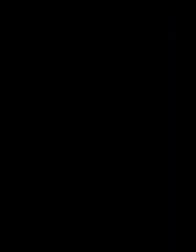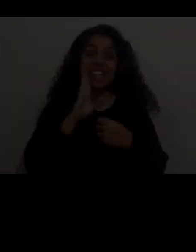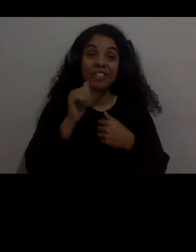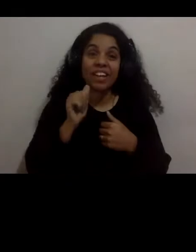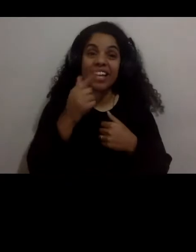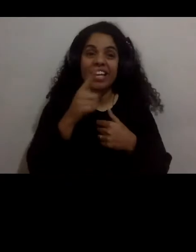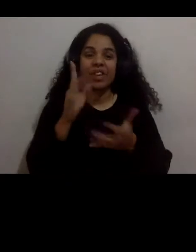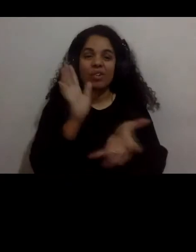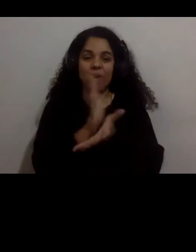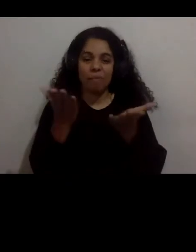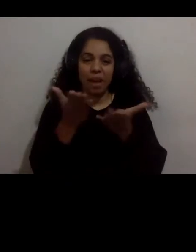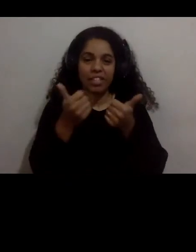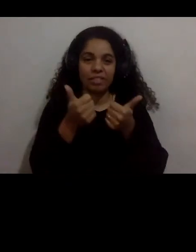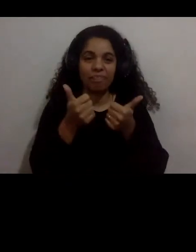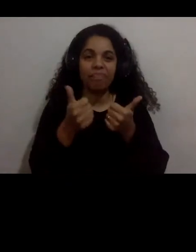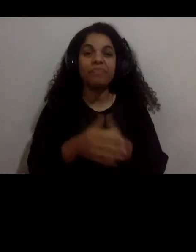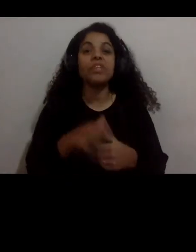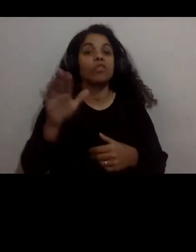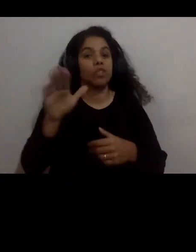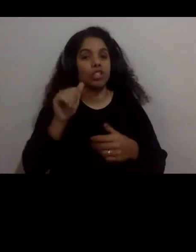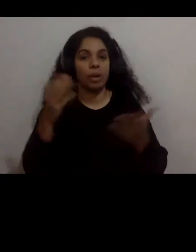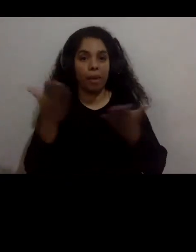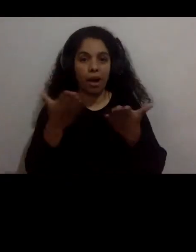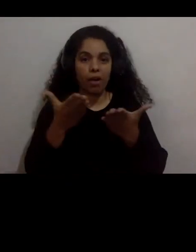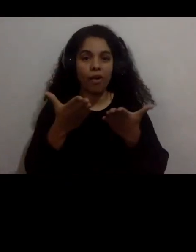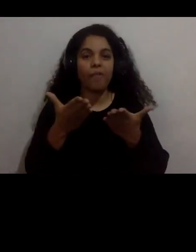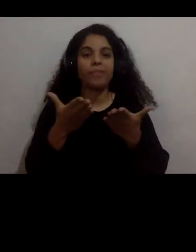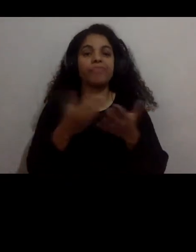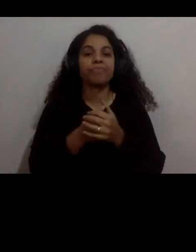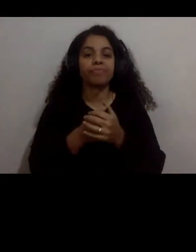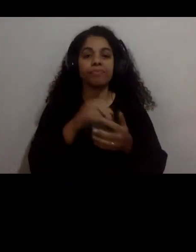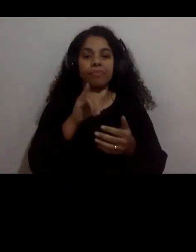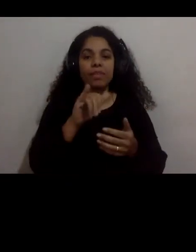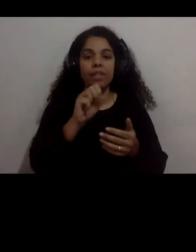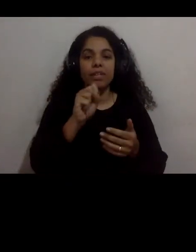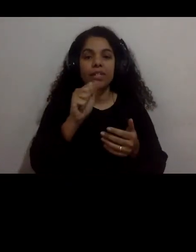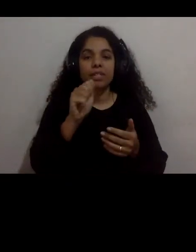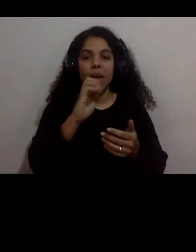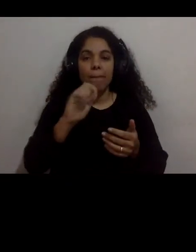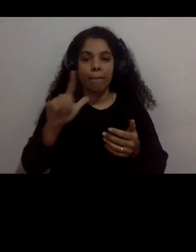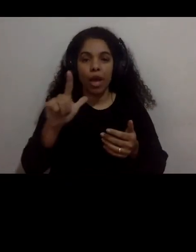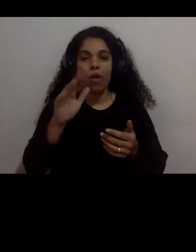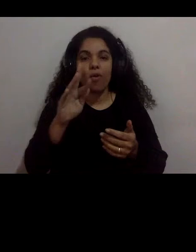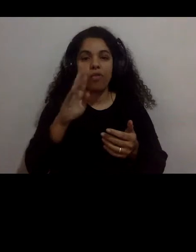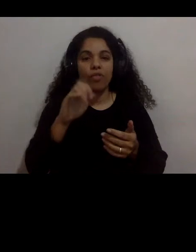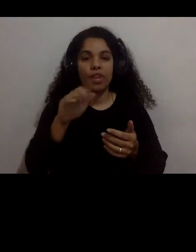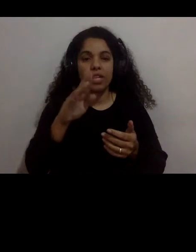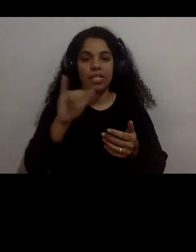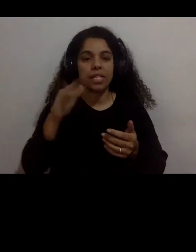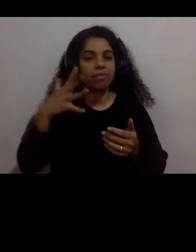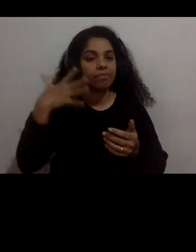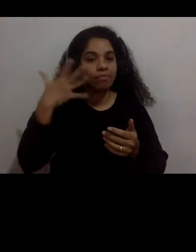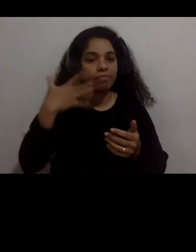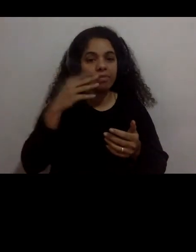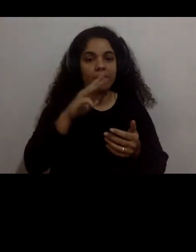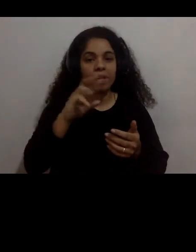Última parte. Então, eu vou chamar aqui agora a Isabel Francine Mendes com a palestra